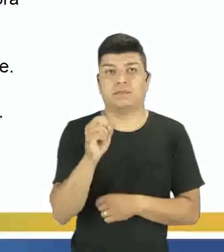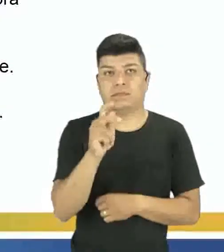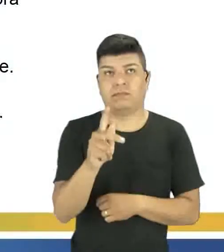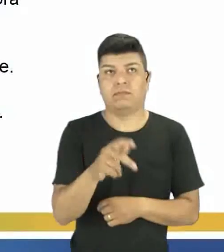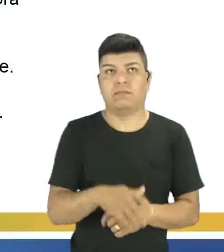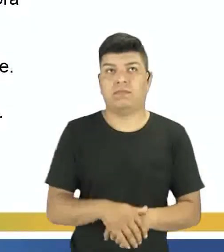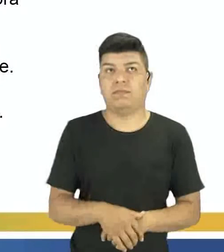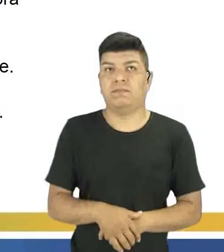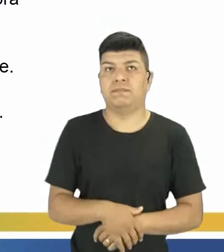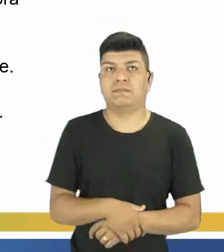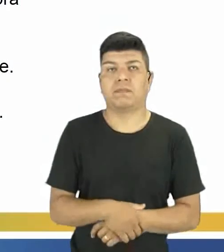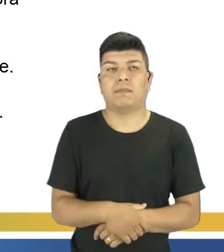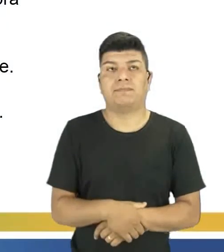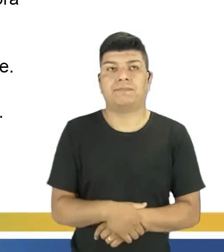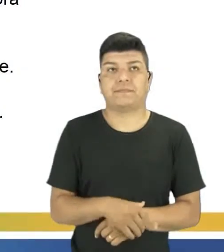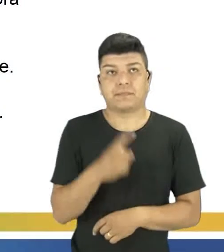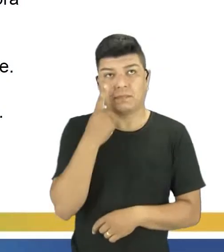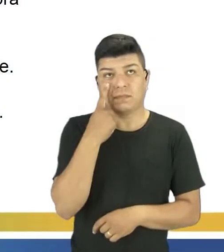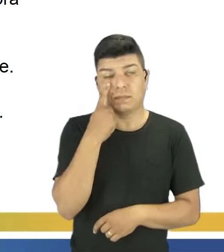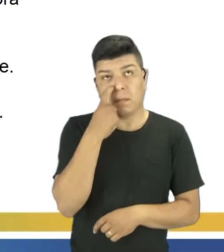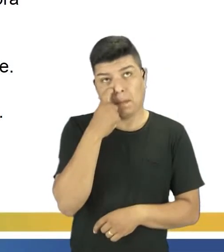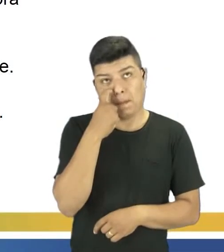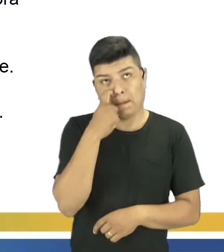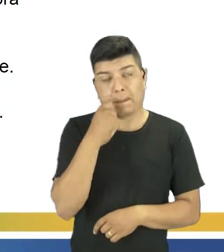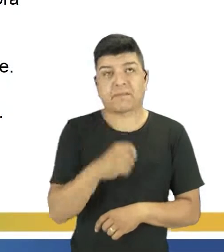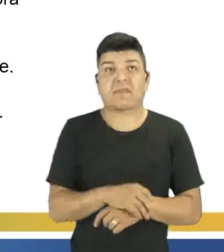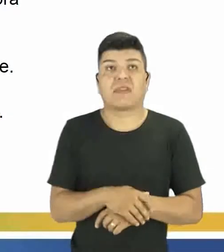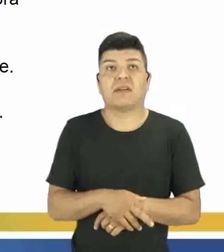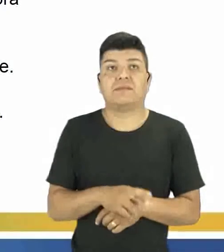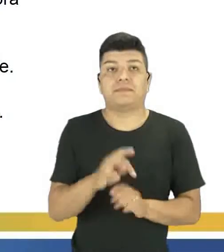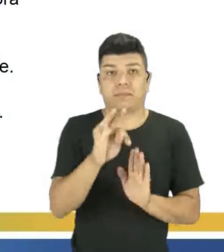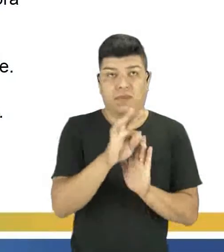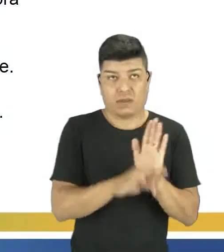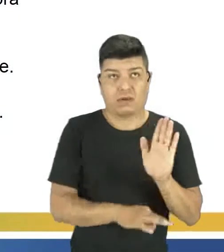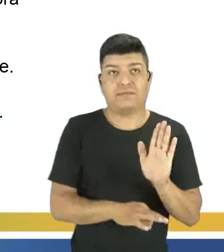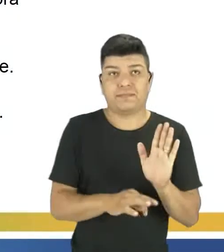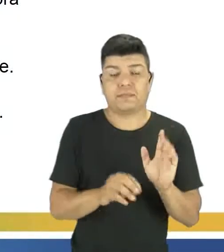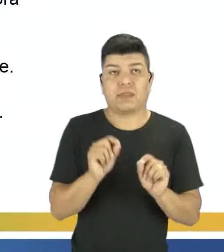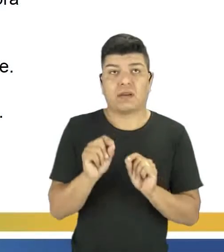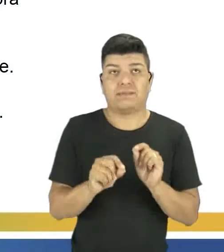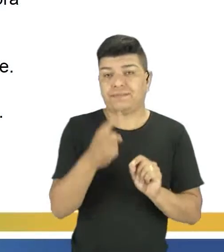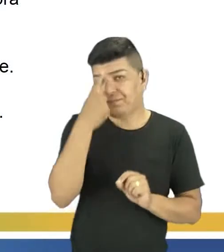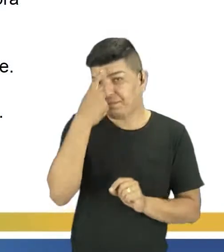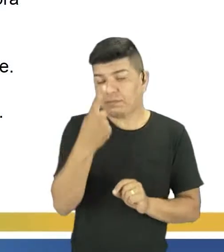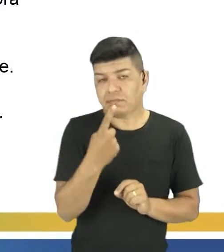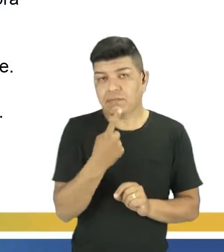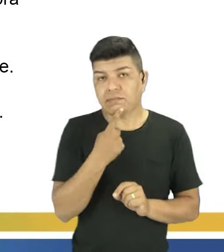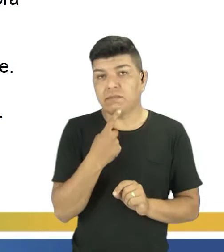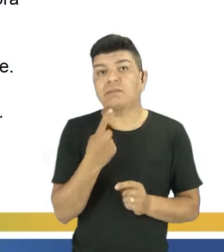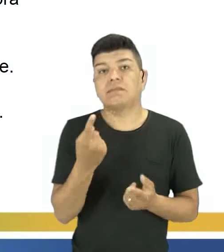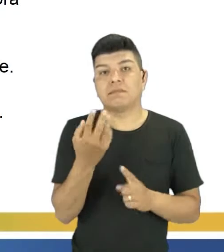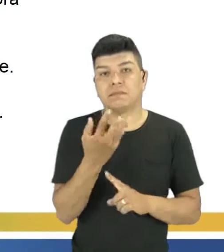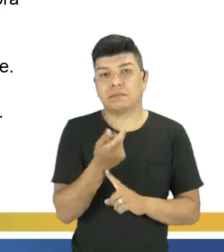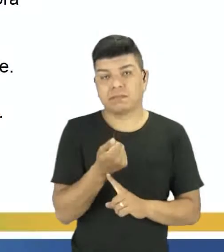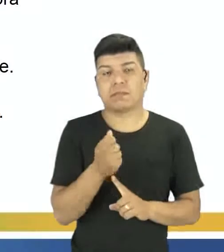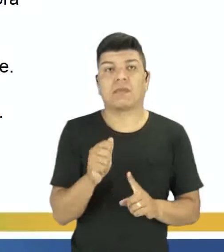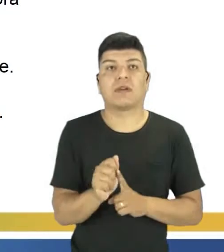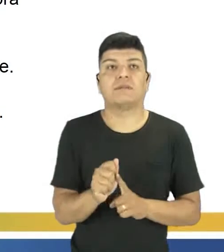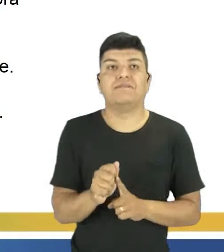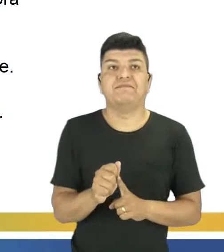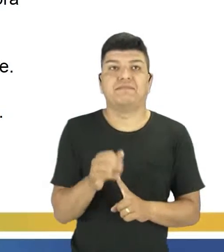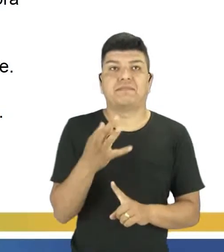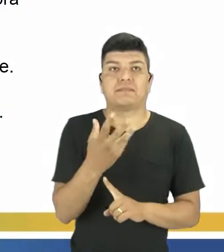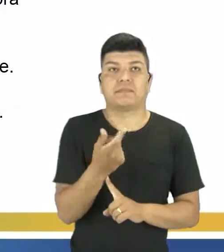ok? Olha só, relacionando o texto e a imagem da obra, entende-se que o